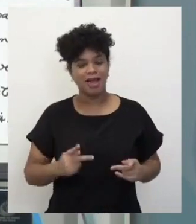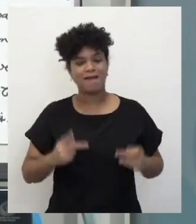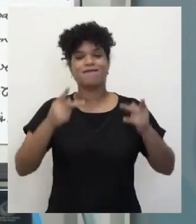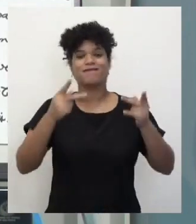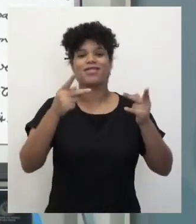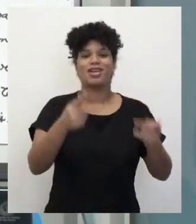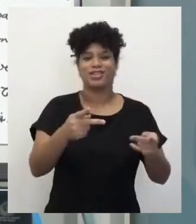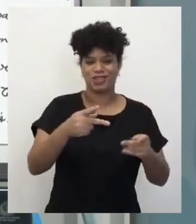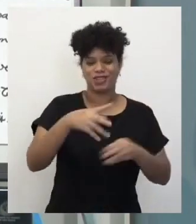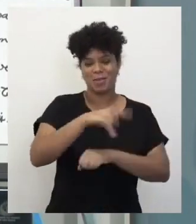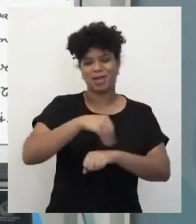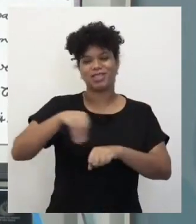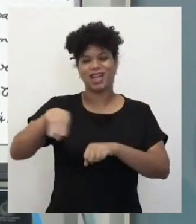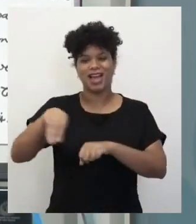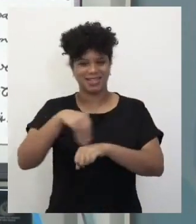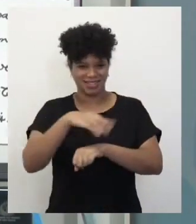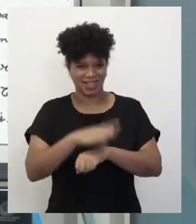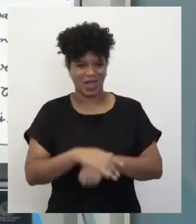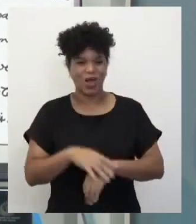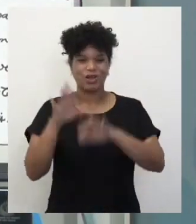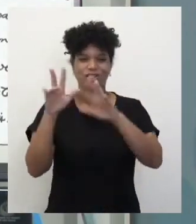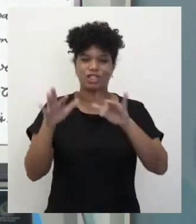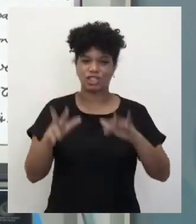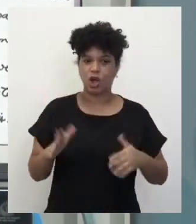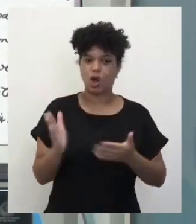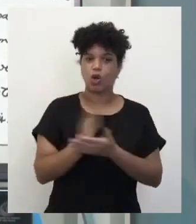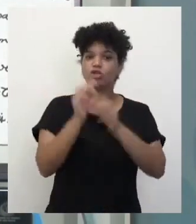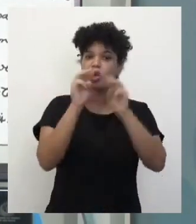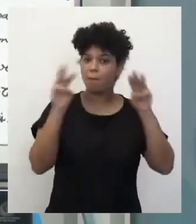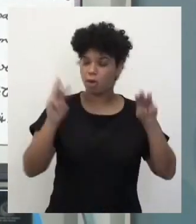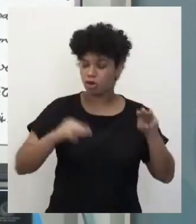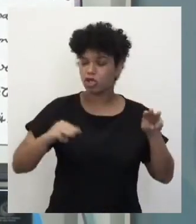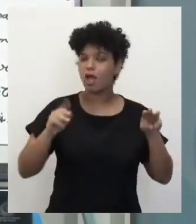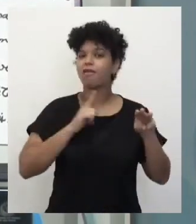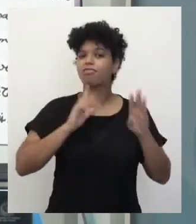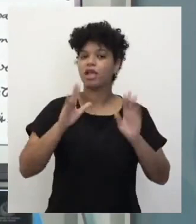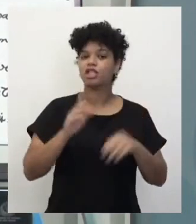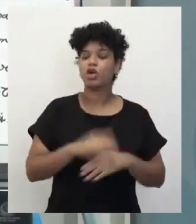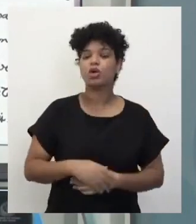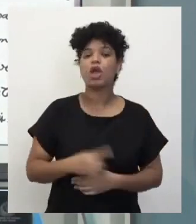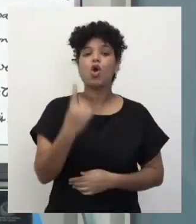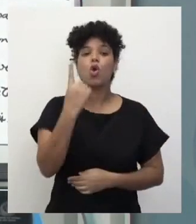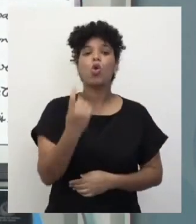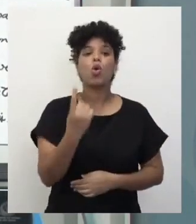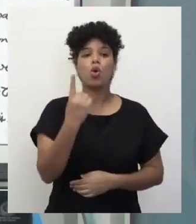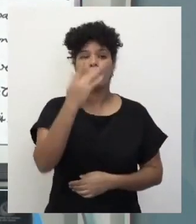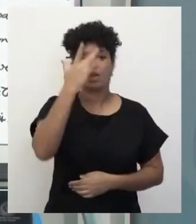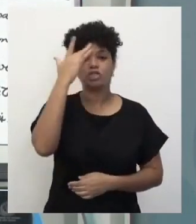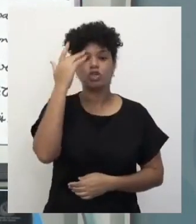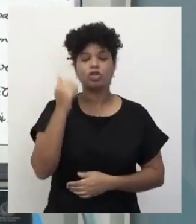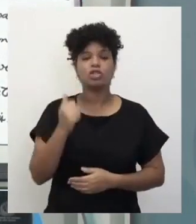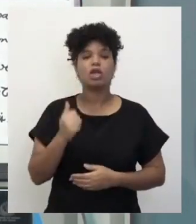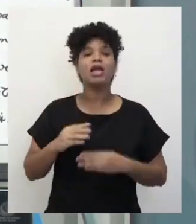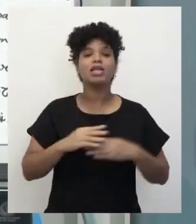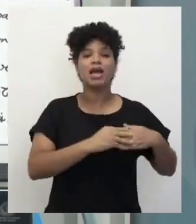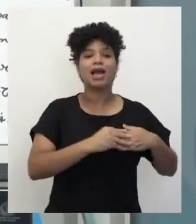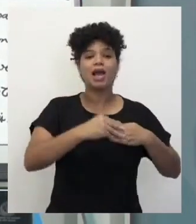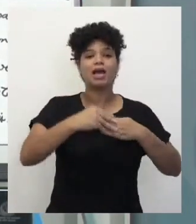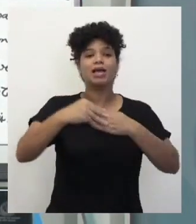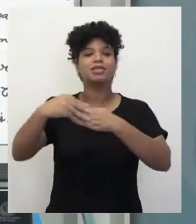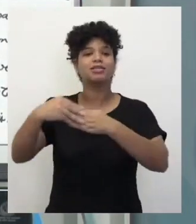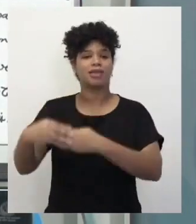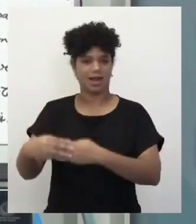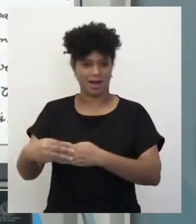mediadas digitalmente, né? Muitos museus ainda oferecem um guia, né, uma pessoa do Educacionais, para